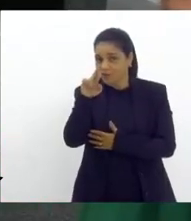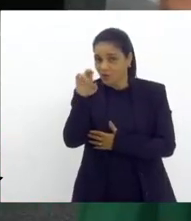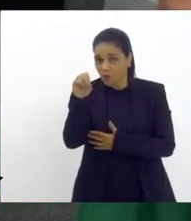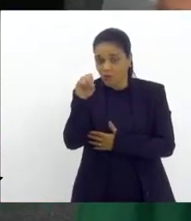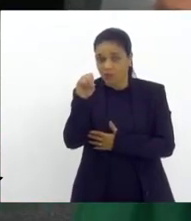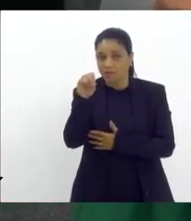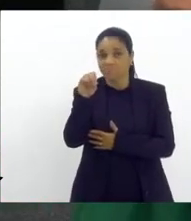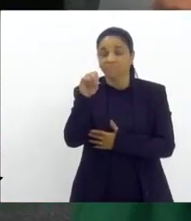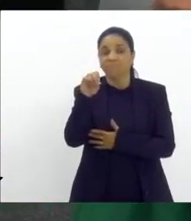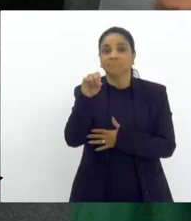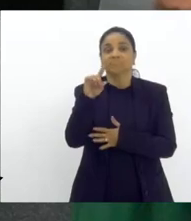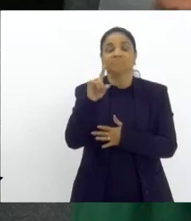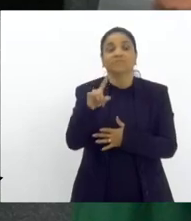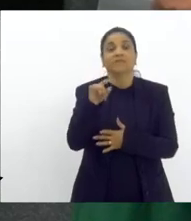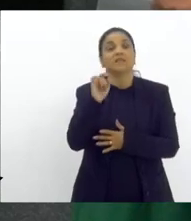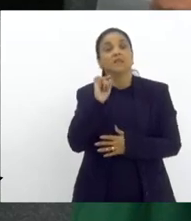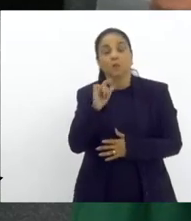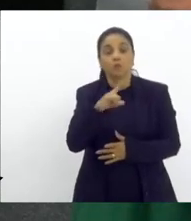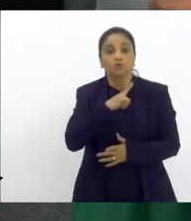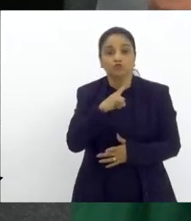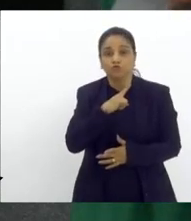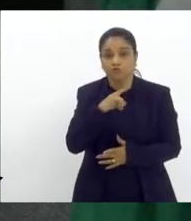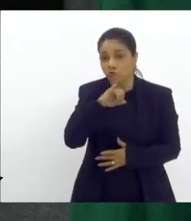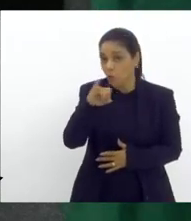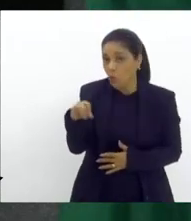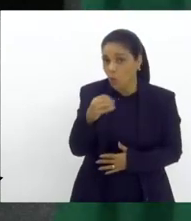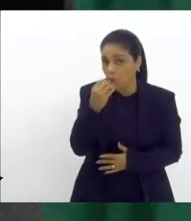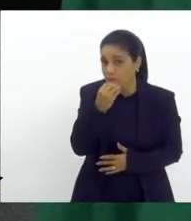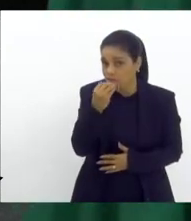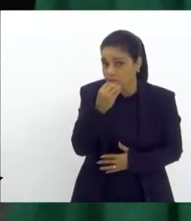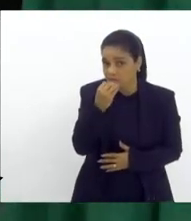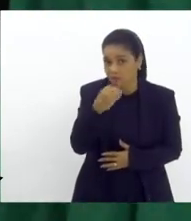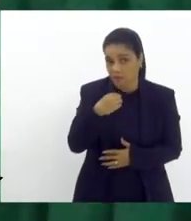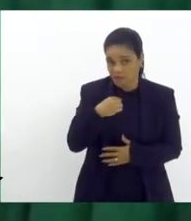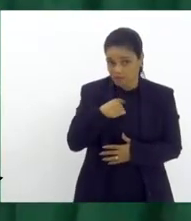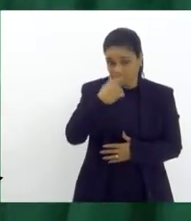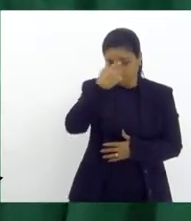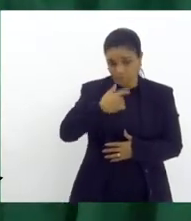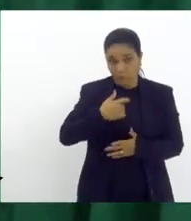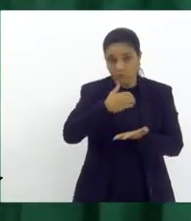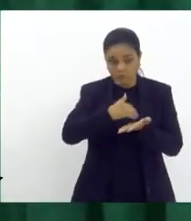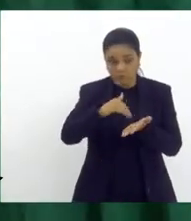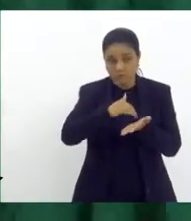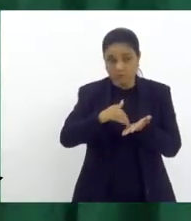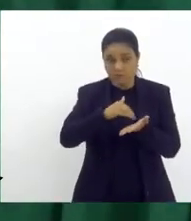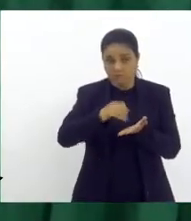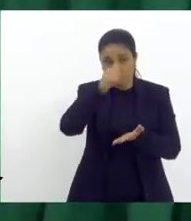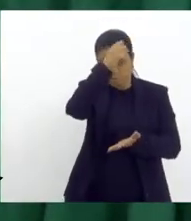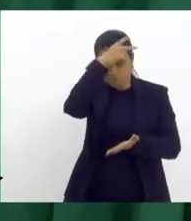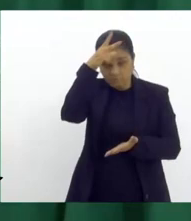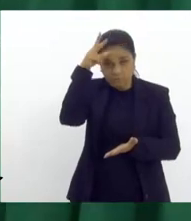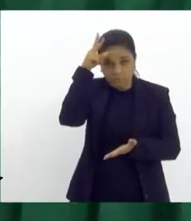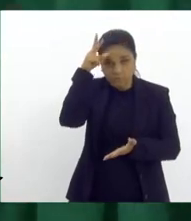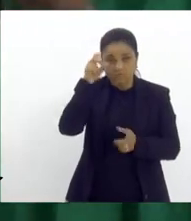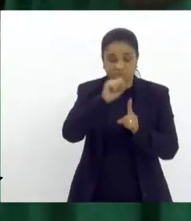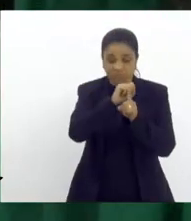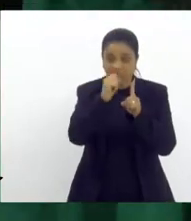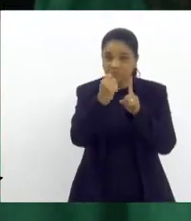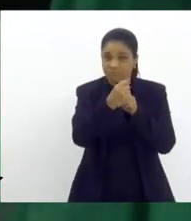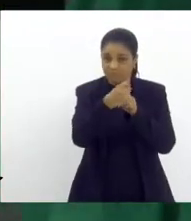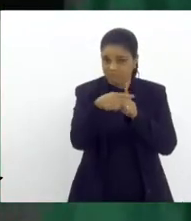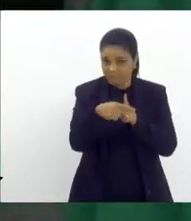fora da curva eu tive a oportunidade de como Secretária Municipal de assistência social